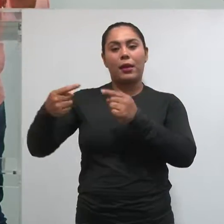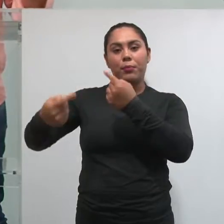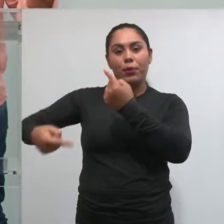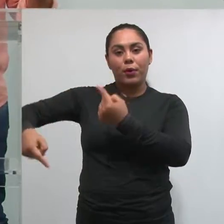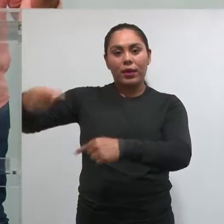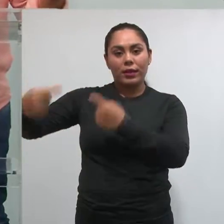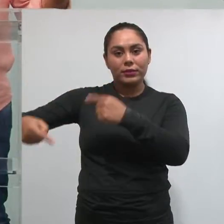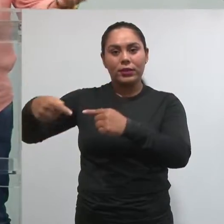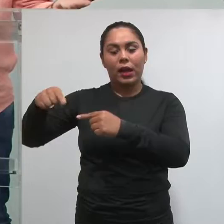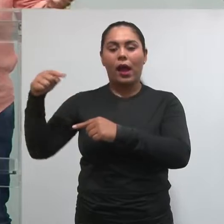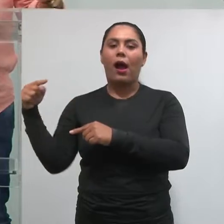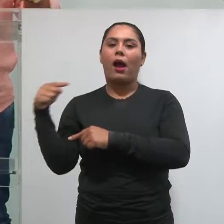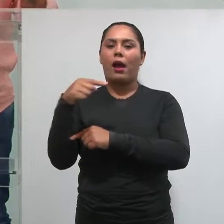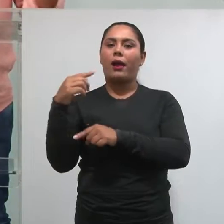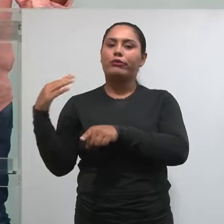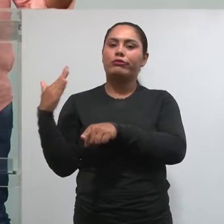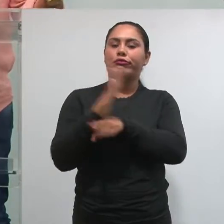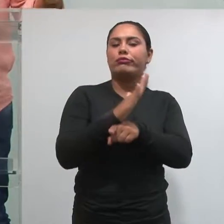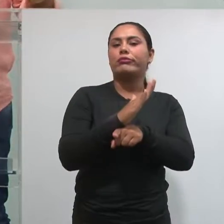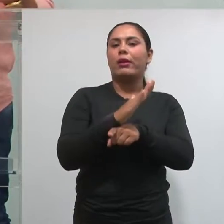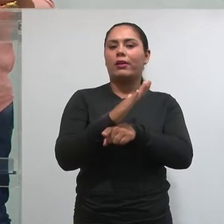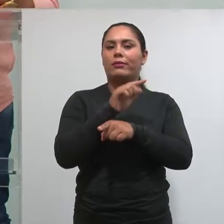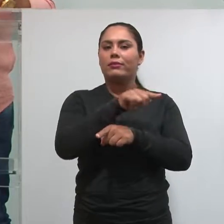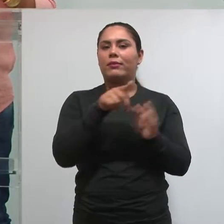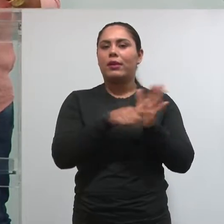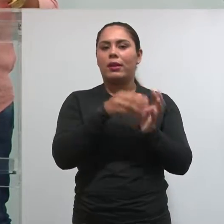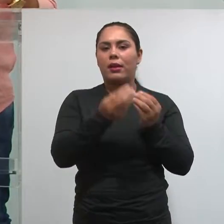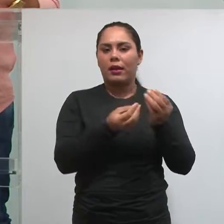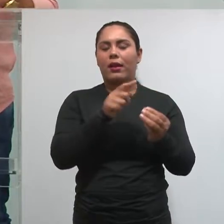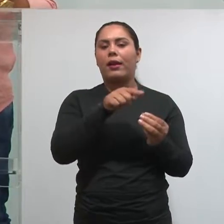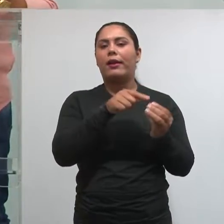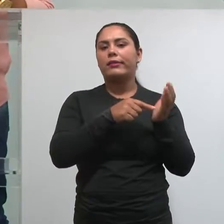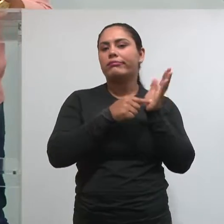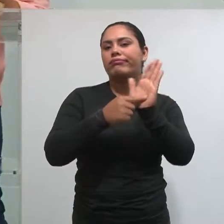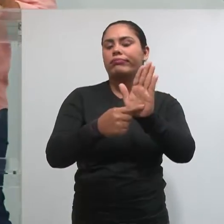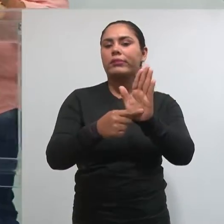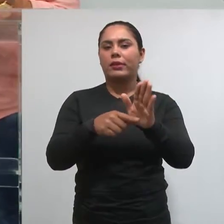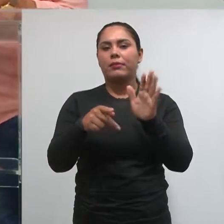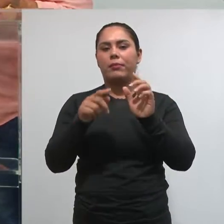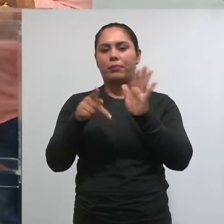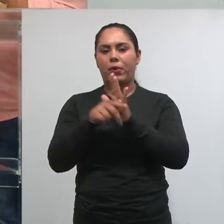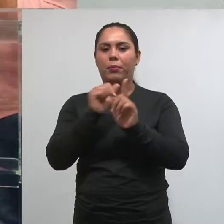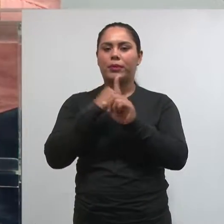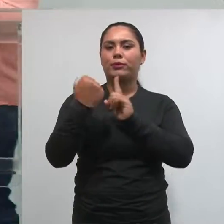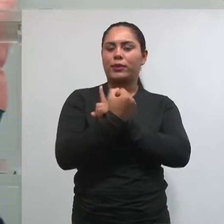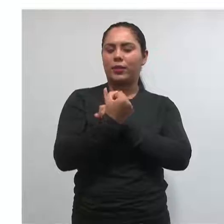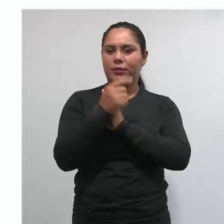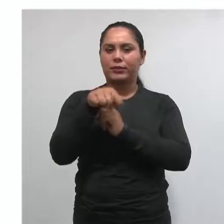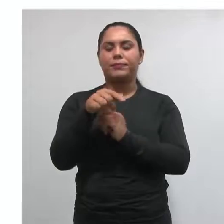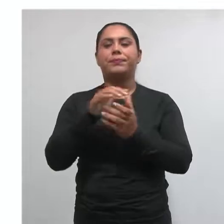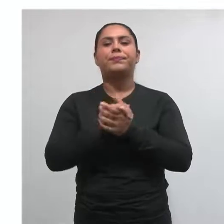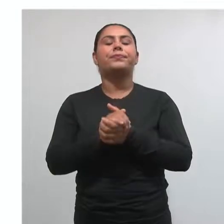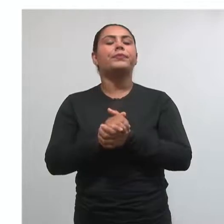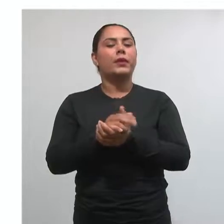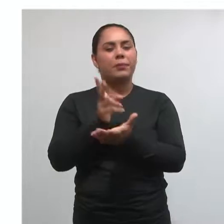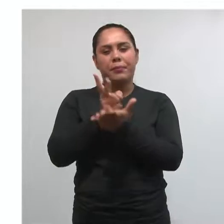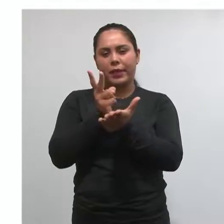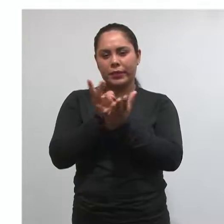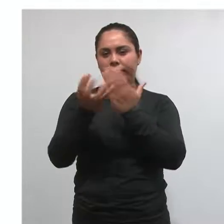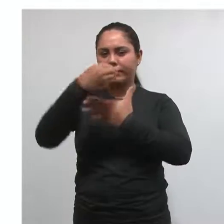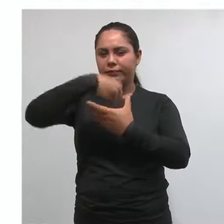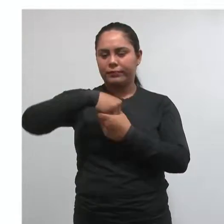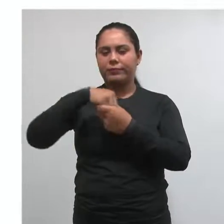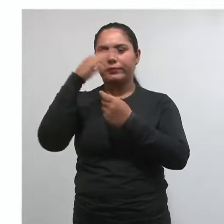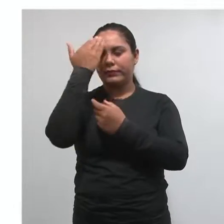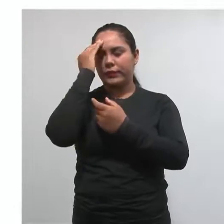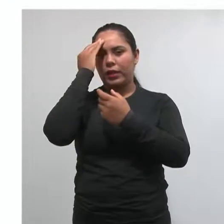tornam a administração pública visível, digamos assim, para a nossa sociedade. Dentro desse mesmo